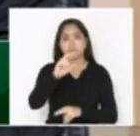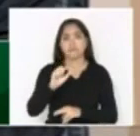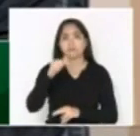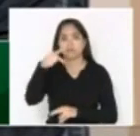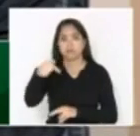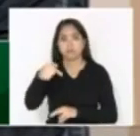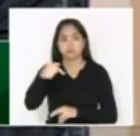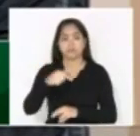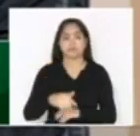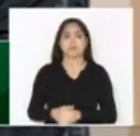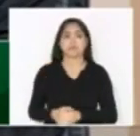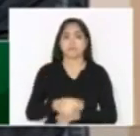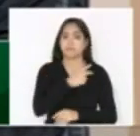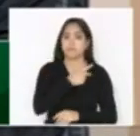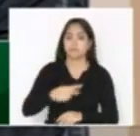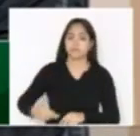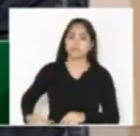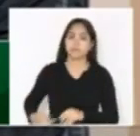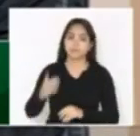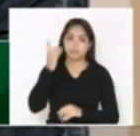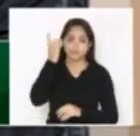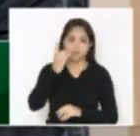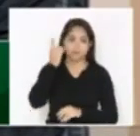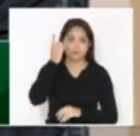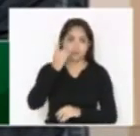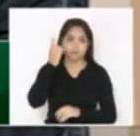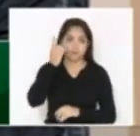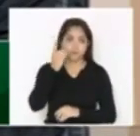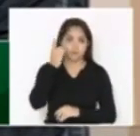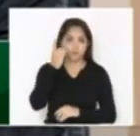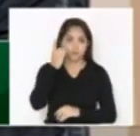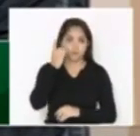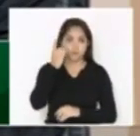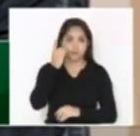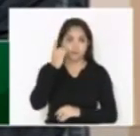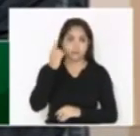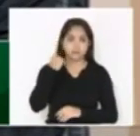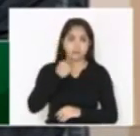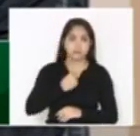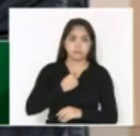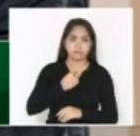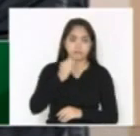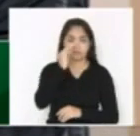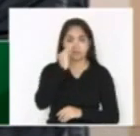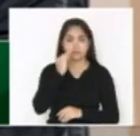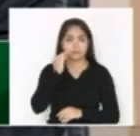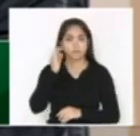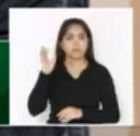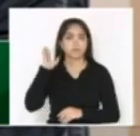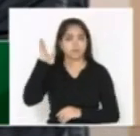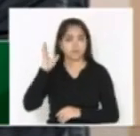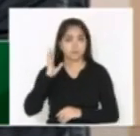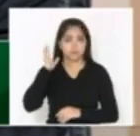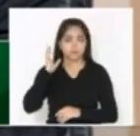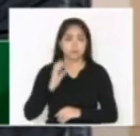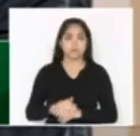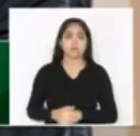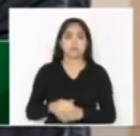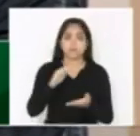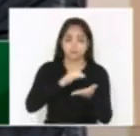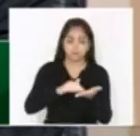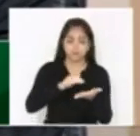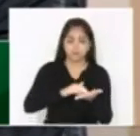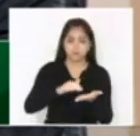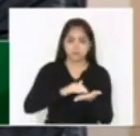2017. Sob a presidência, deputado Silvio Drevec, Mário Marcondes e Ana Paula Lima, e